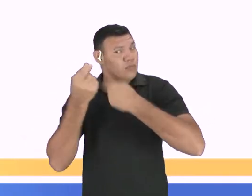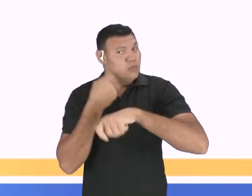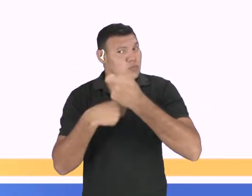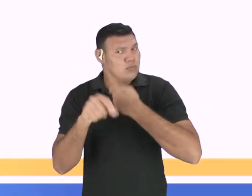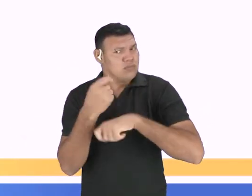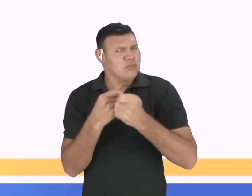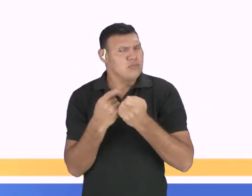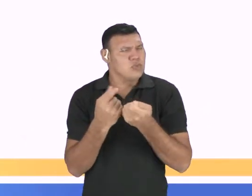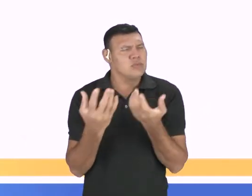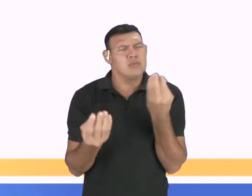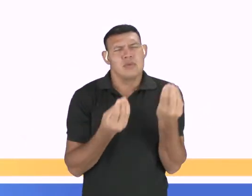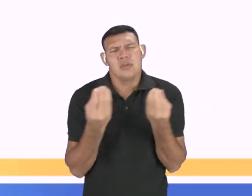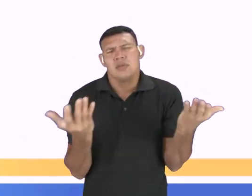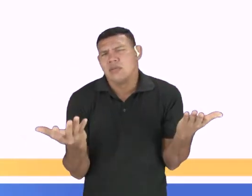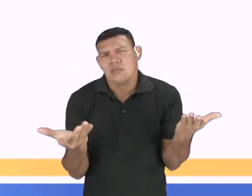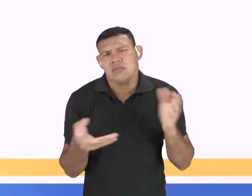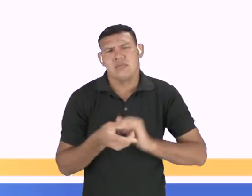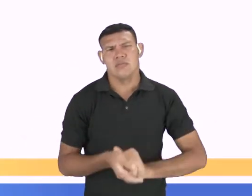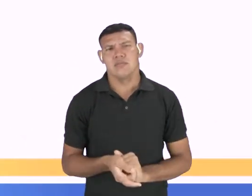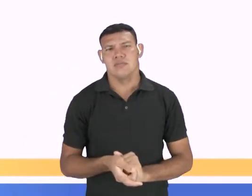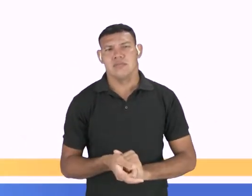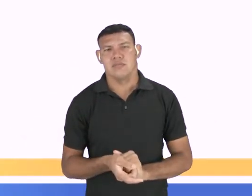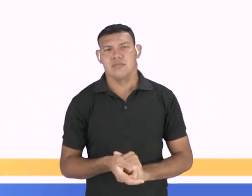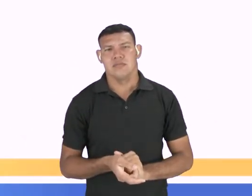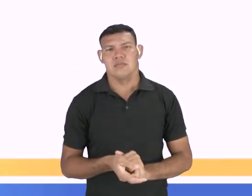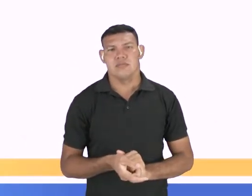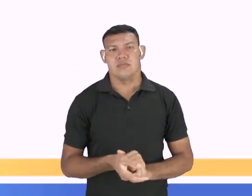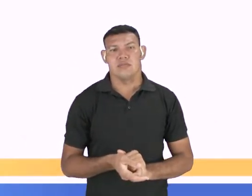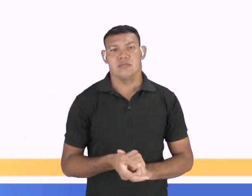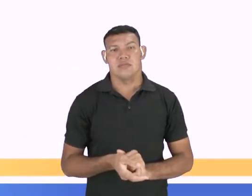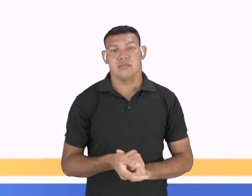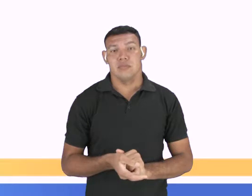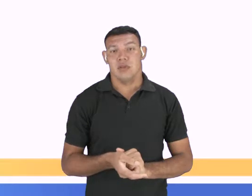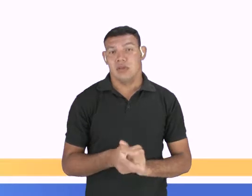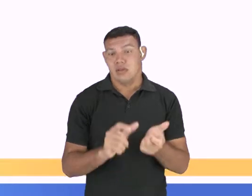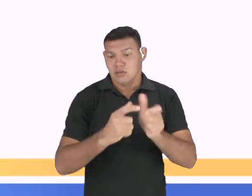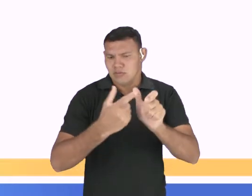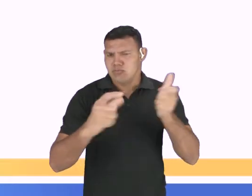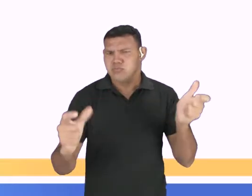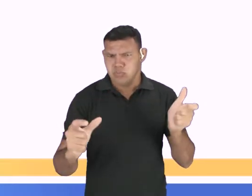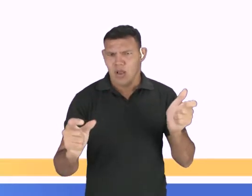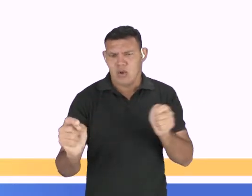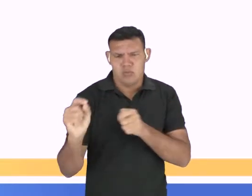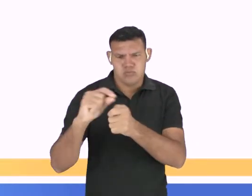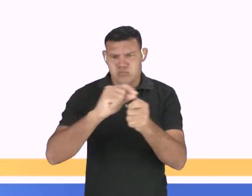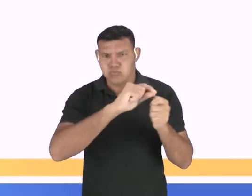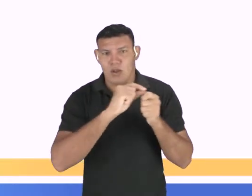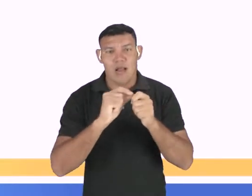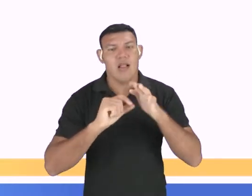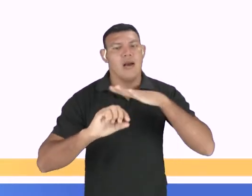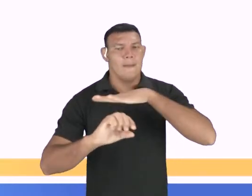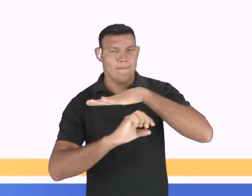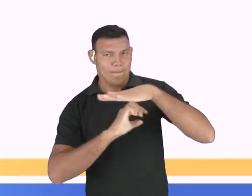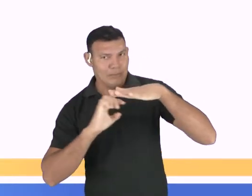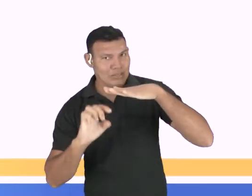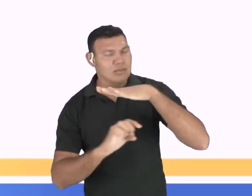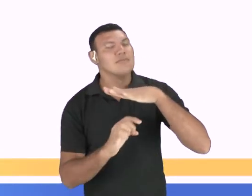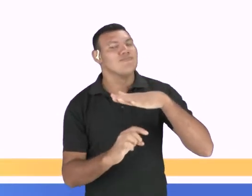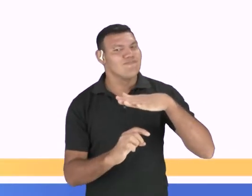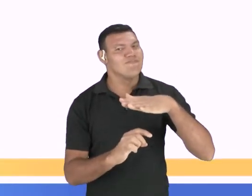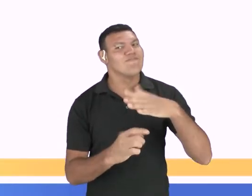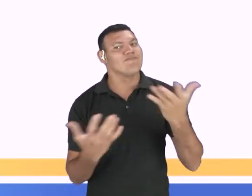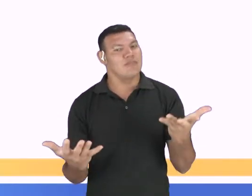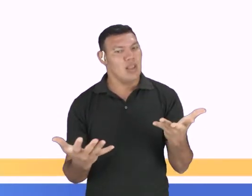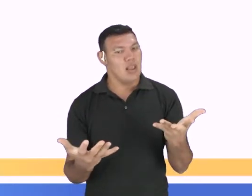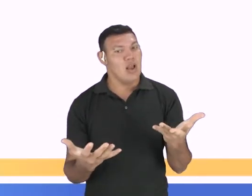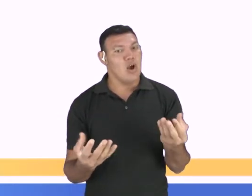sentido? No sentido de que os grandes produtores, empresários, eles podem decidir em